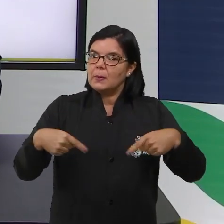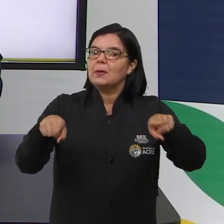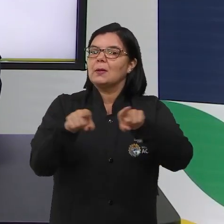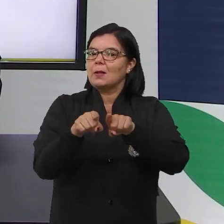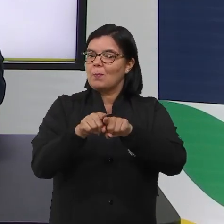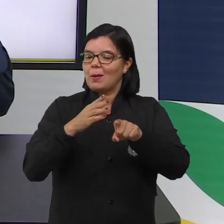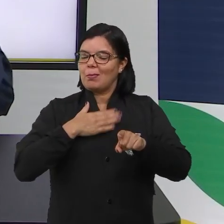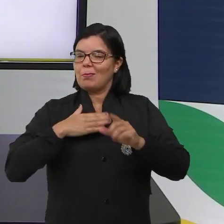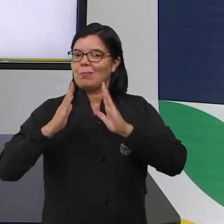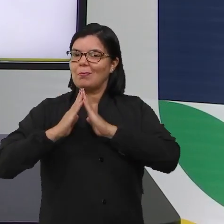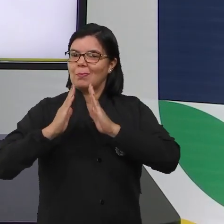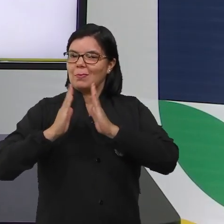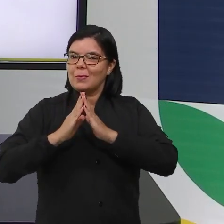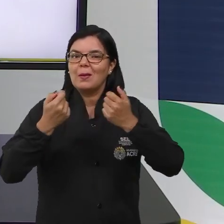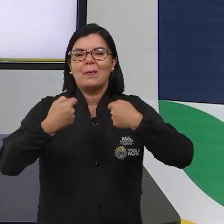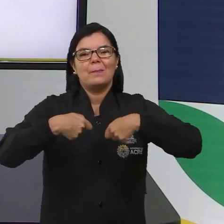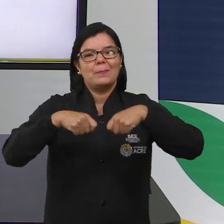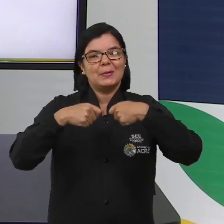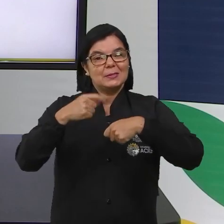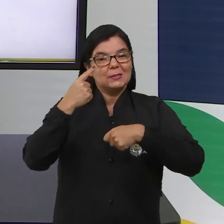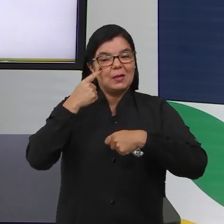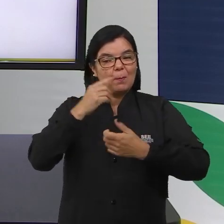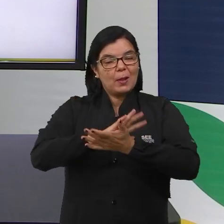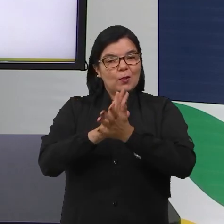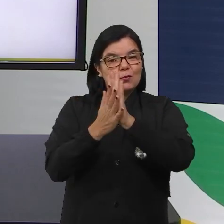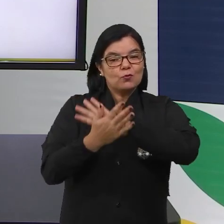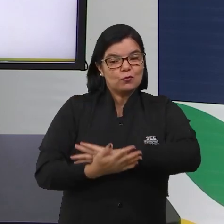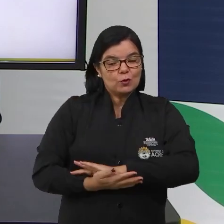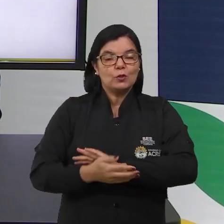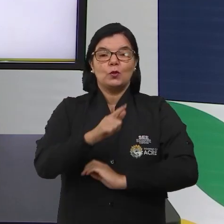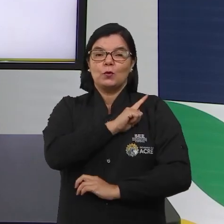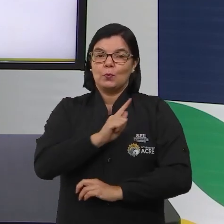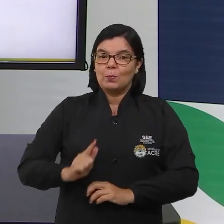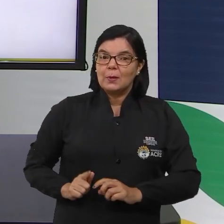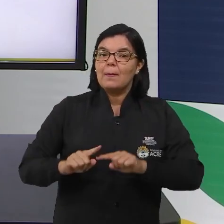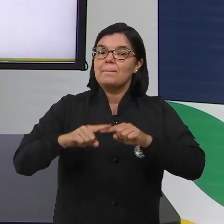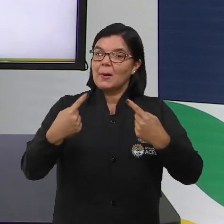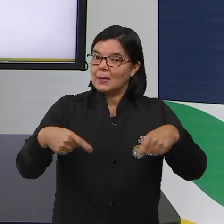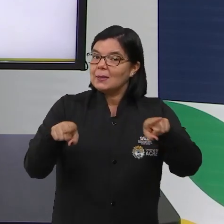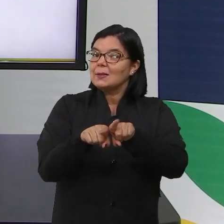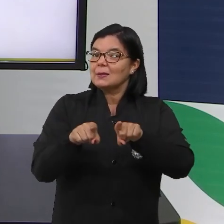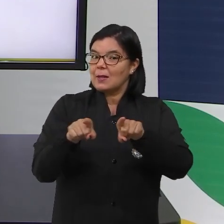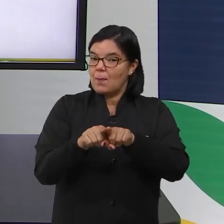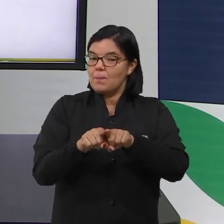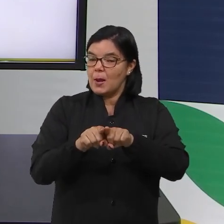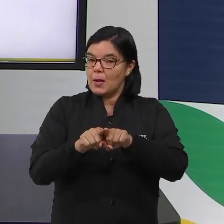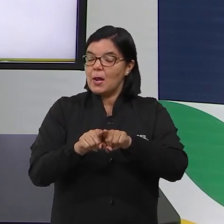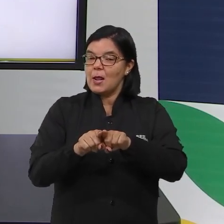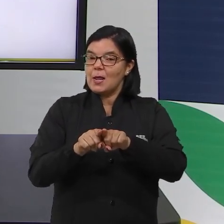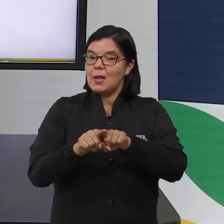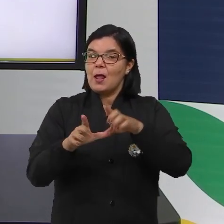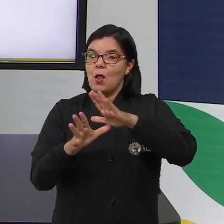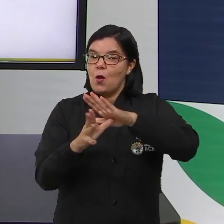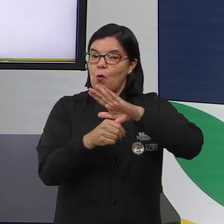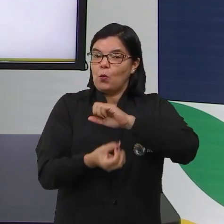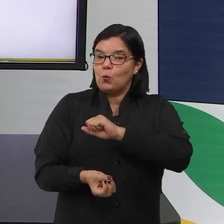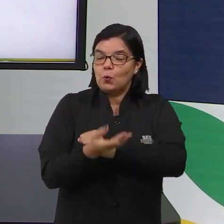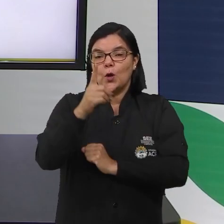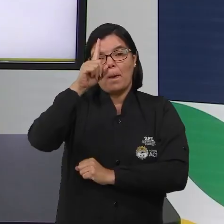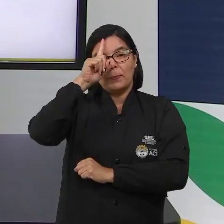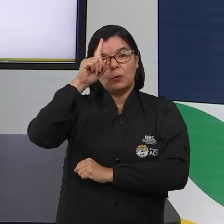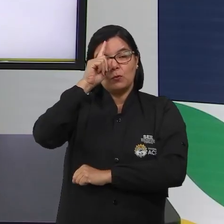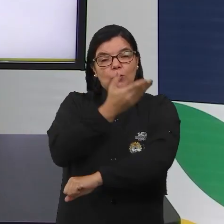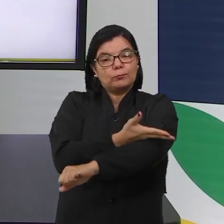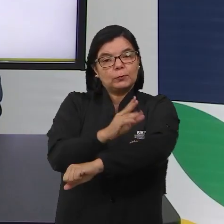lá em casa. Você precisa combater a corrupção no governo, mas você também precisa combater a corrupção prática do dia a